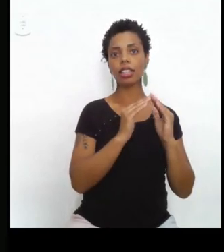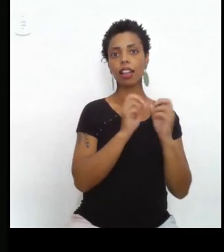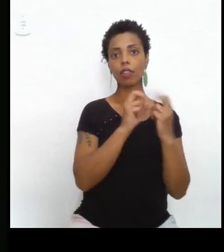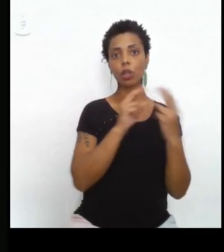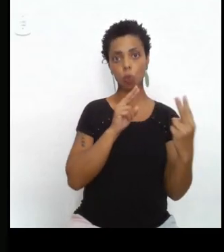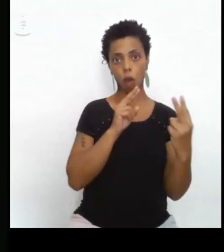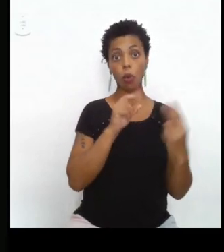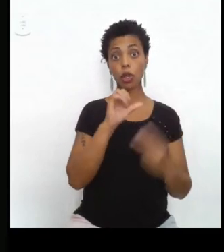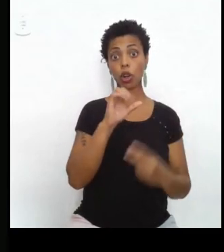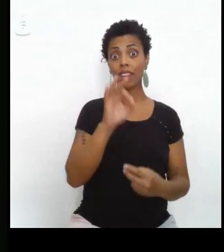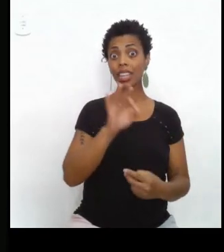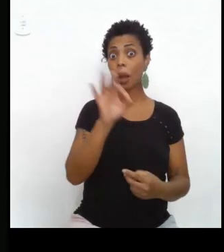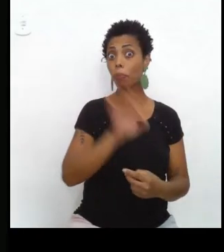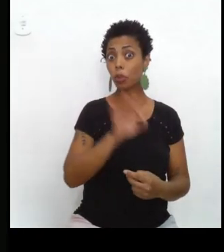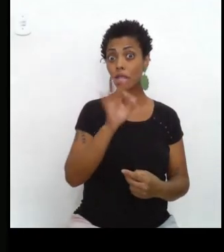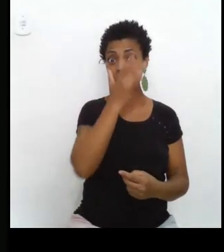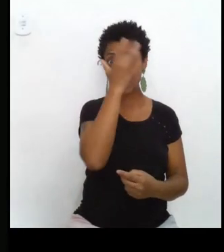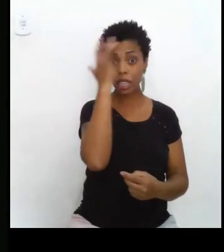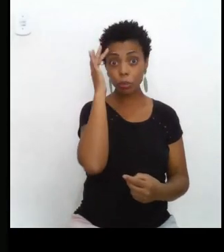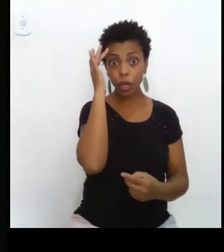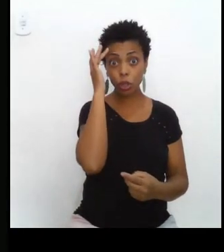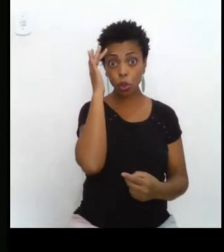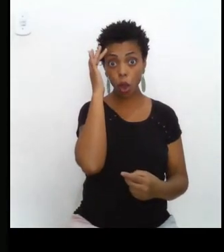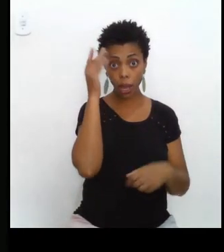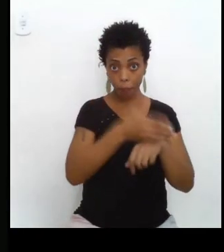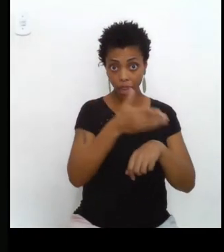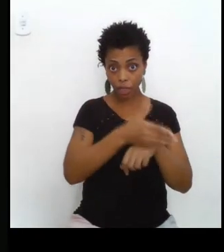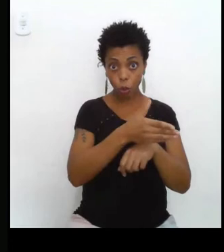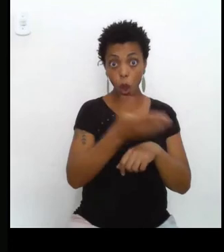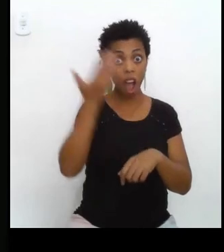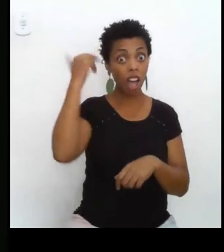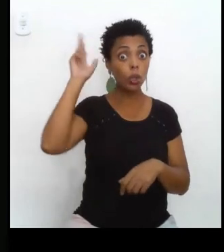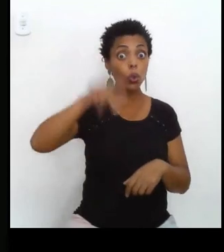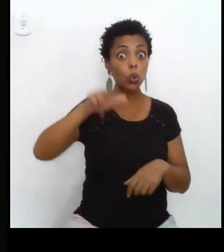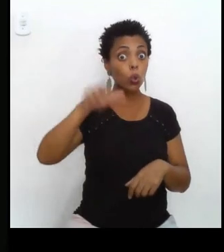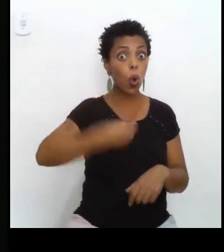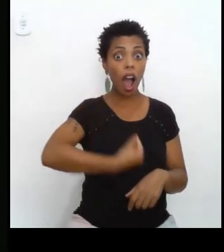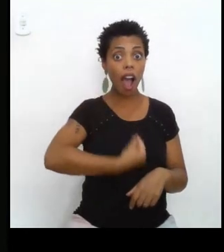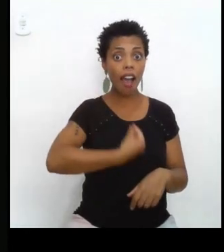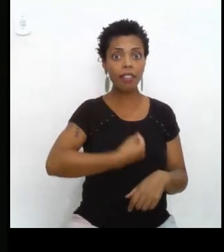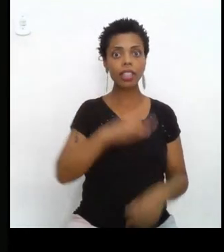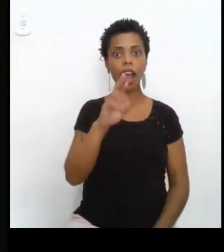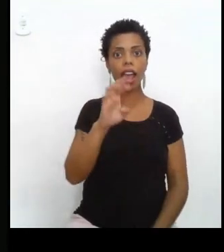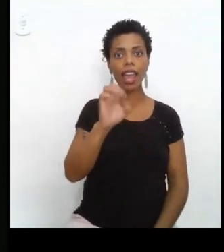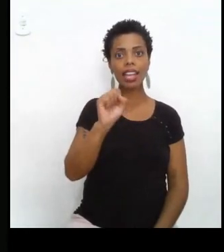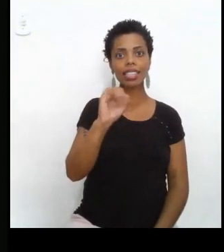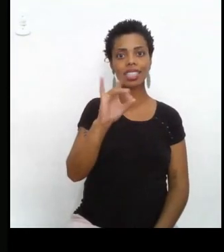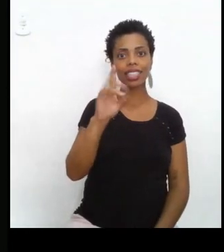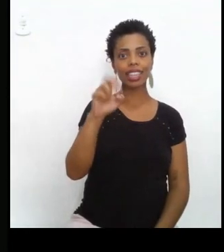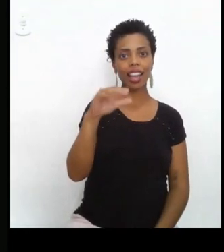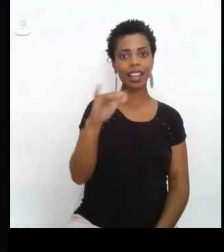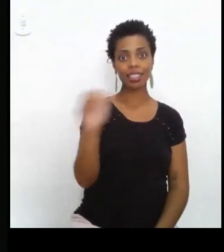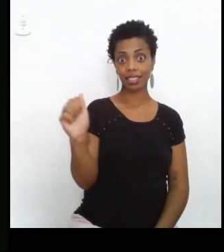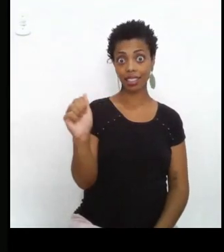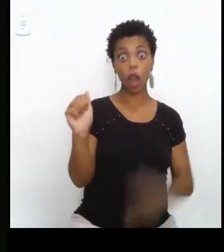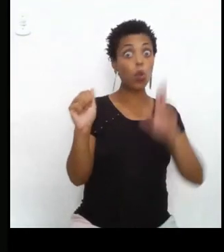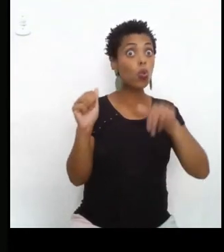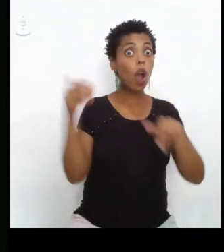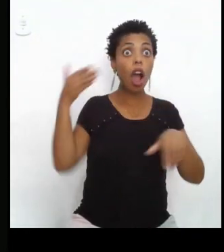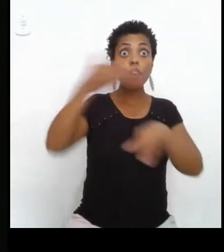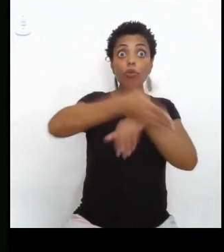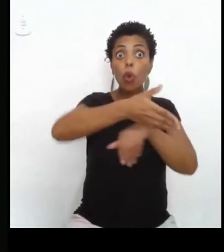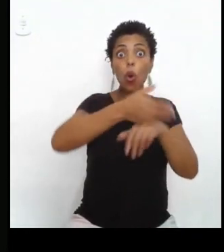nunca tinham feito uma residência na vida é muitas pessoas nunca pisaram os pés no museu e São pessoas que são